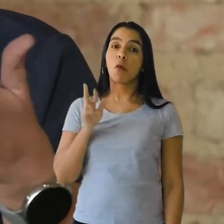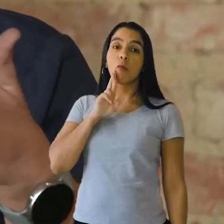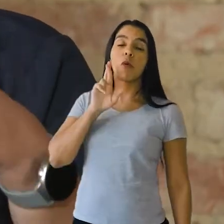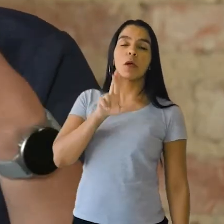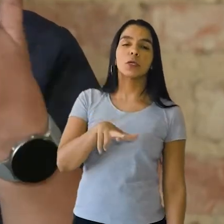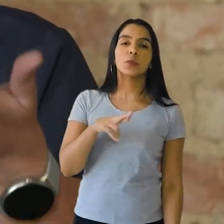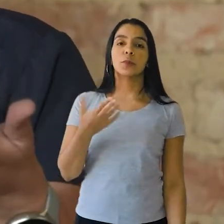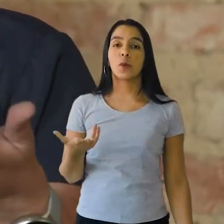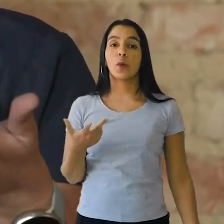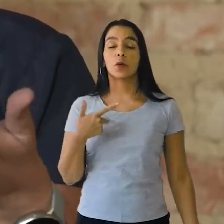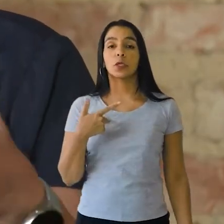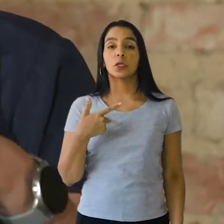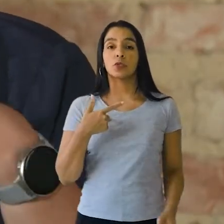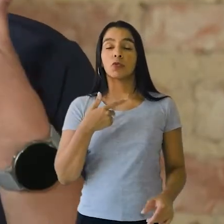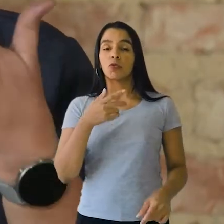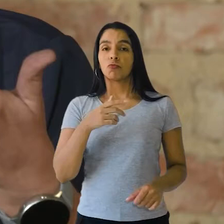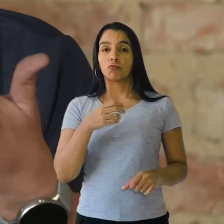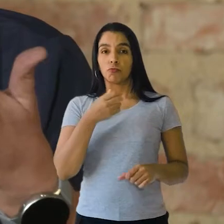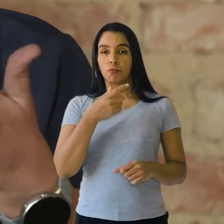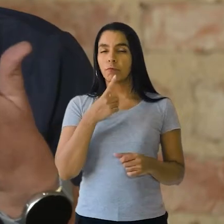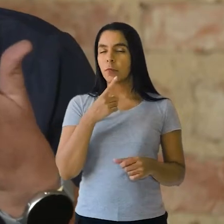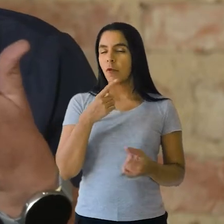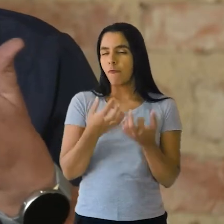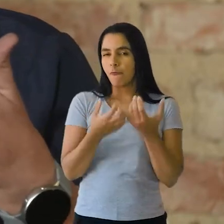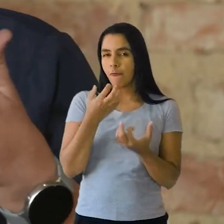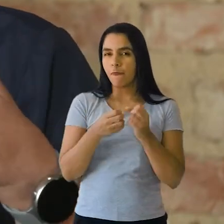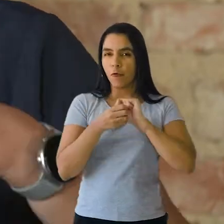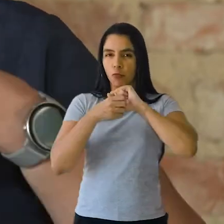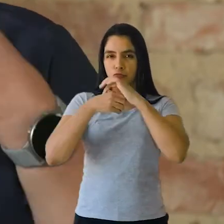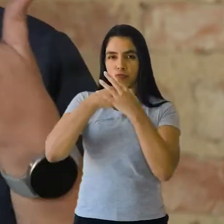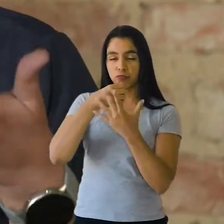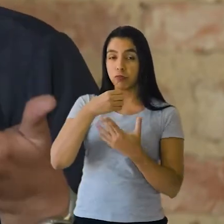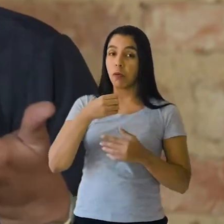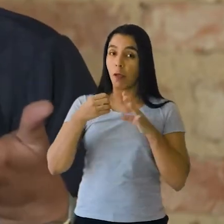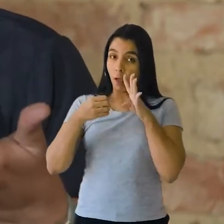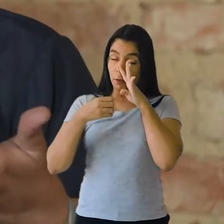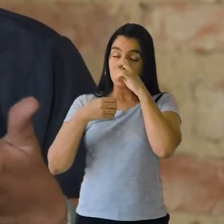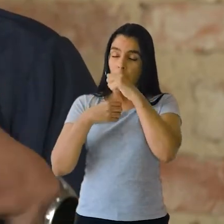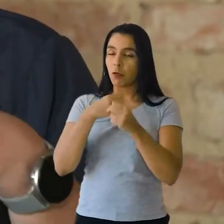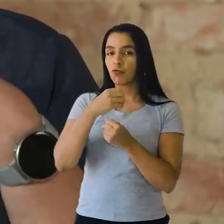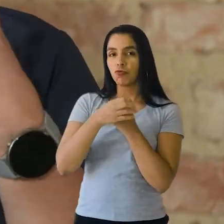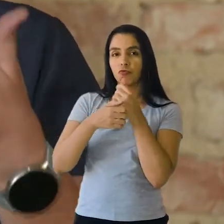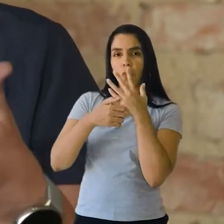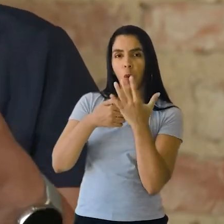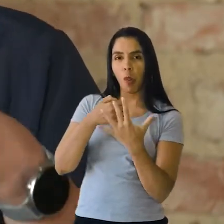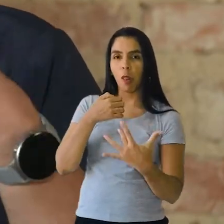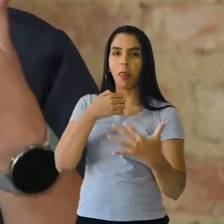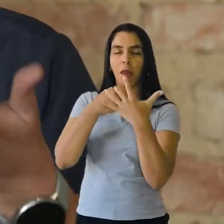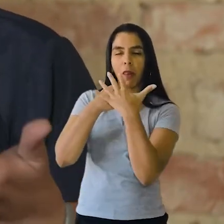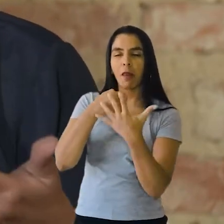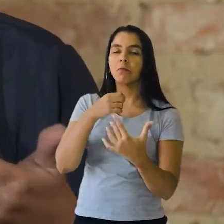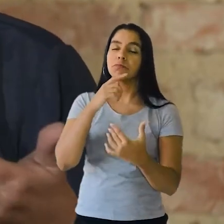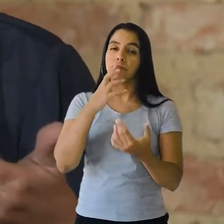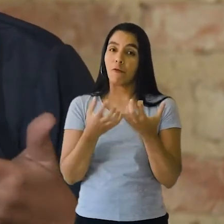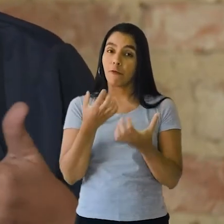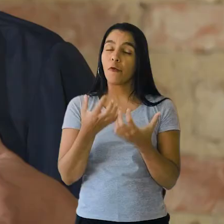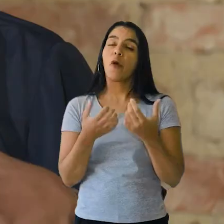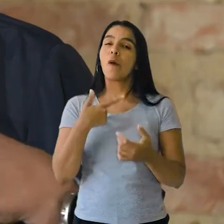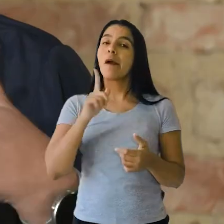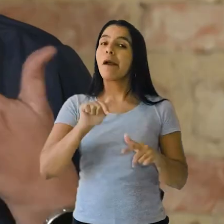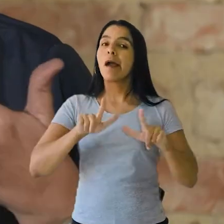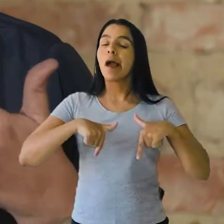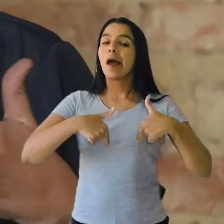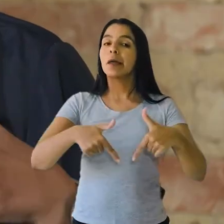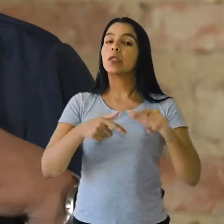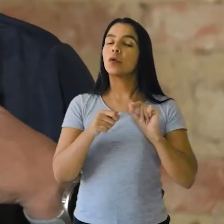acaba produzindo, então, como efeito do vulcanismo, persistência do vulcanismo,